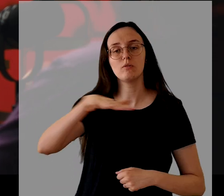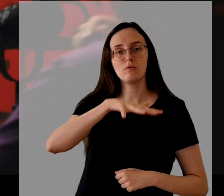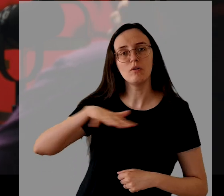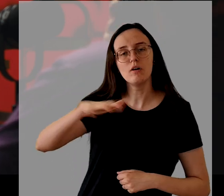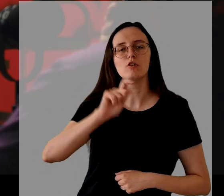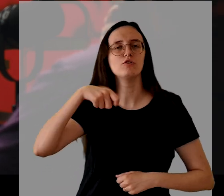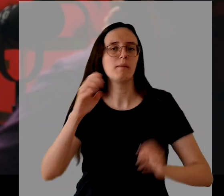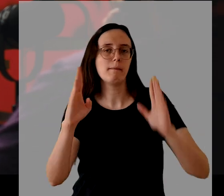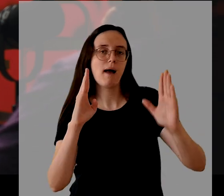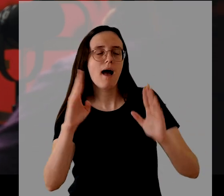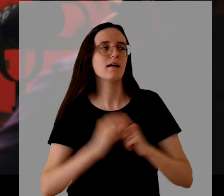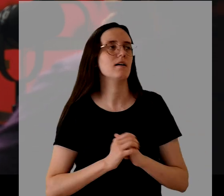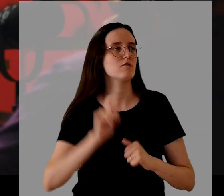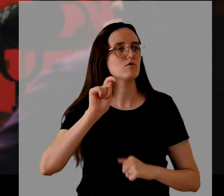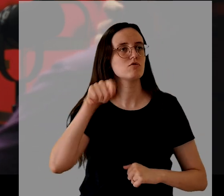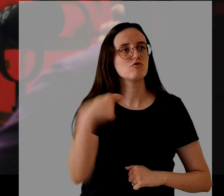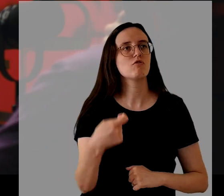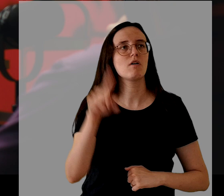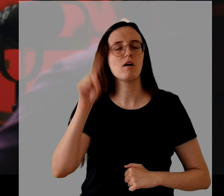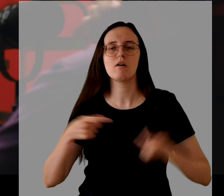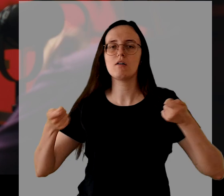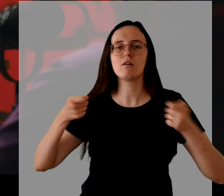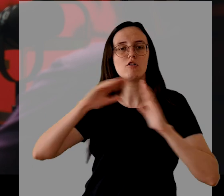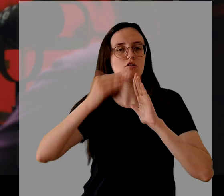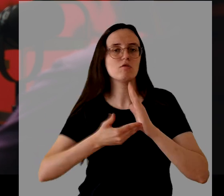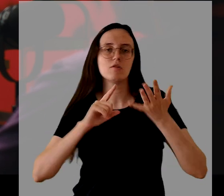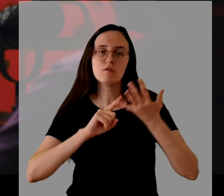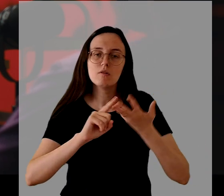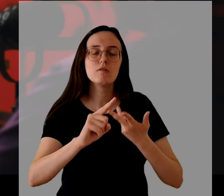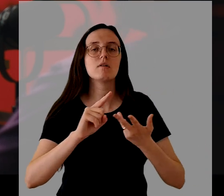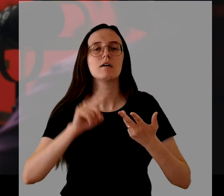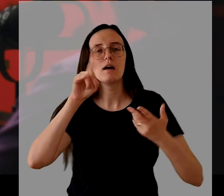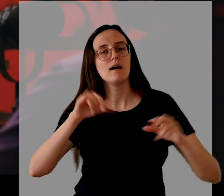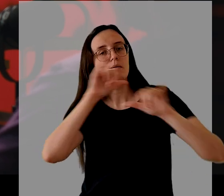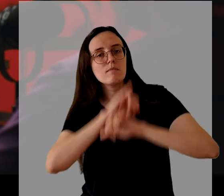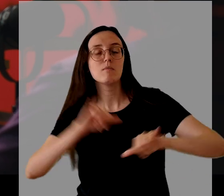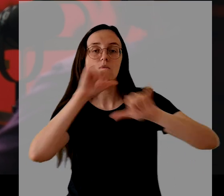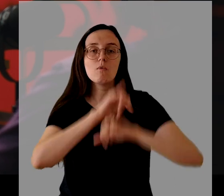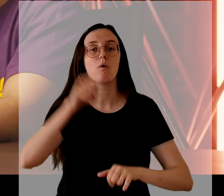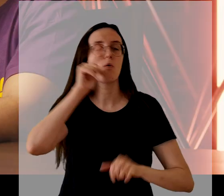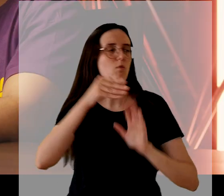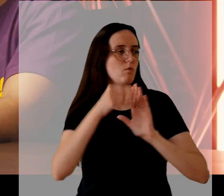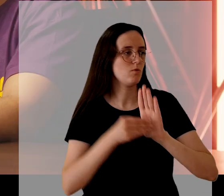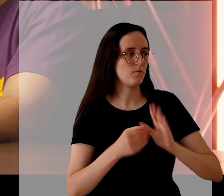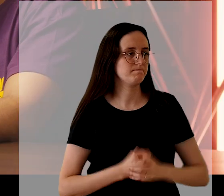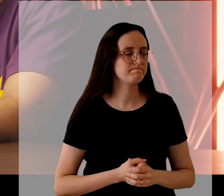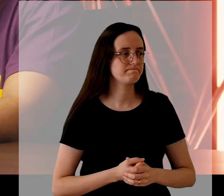ali, referente a prazo, referente à questão de gestão e tudo mais, de publicidade para